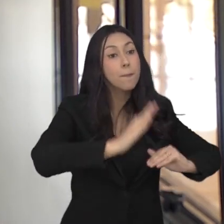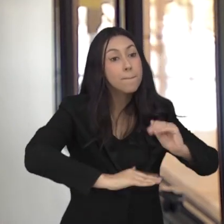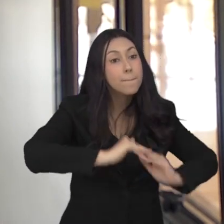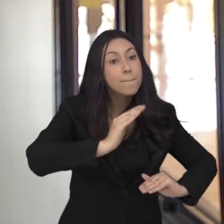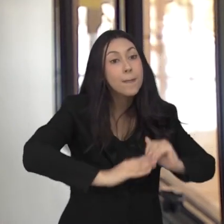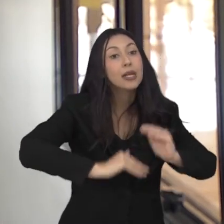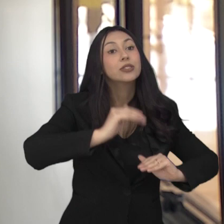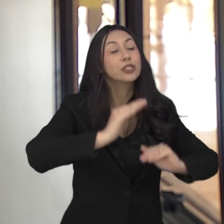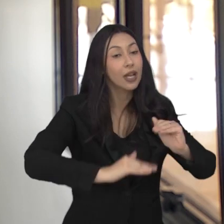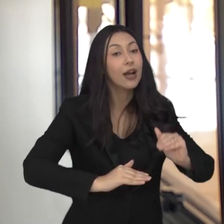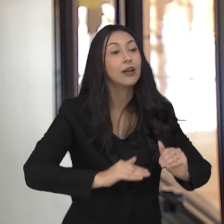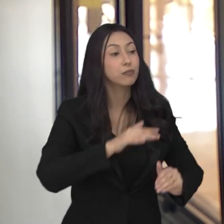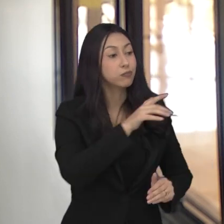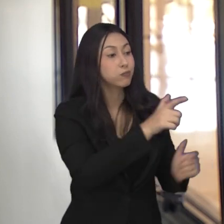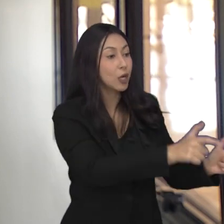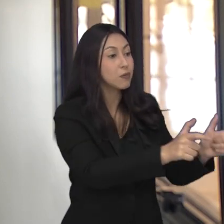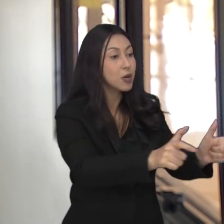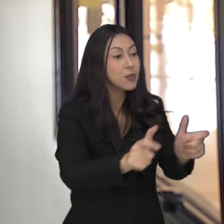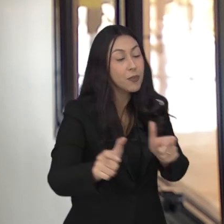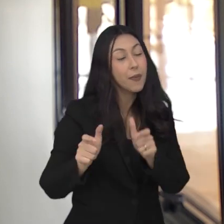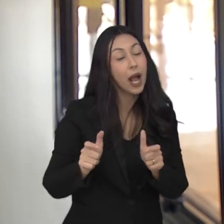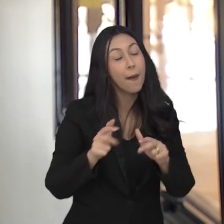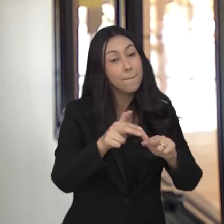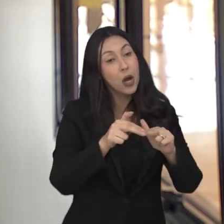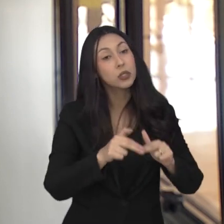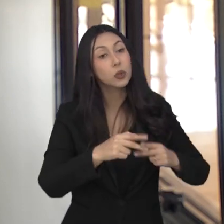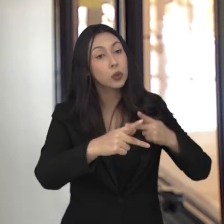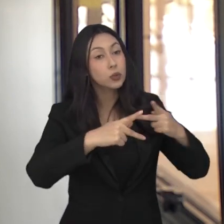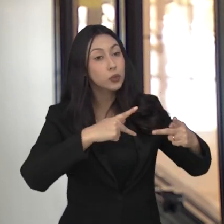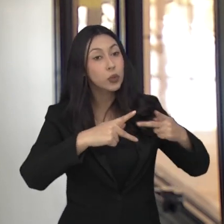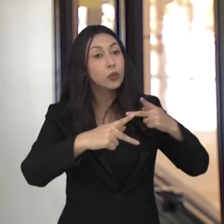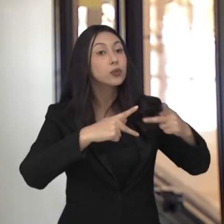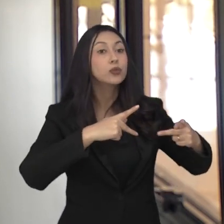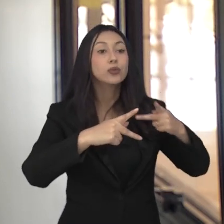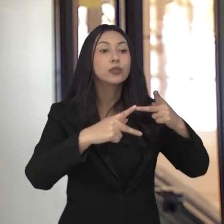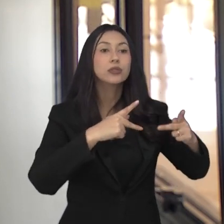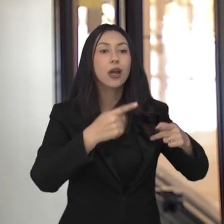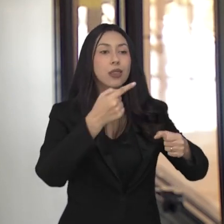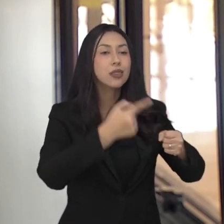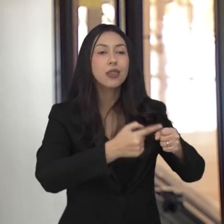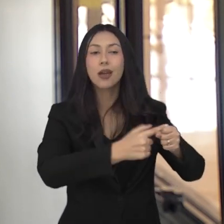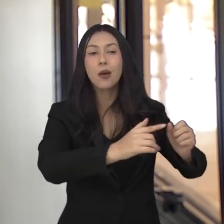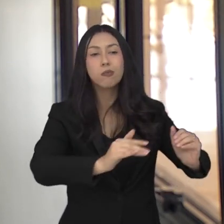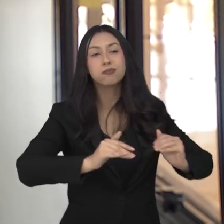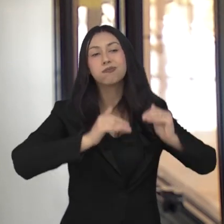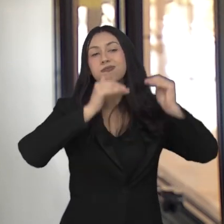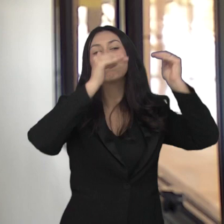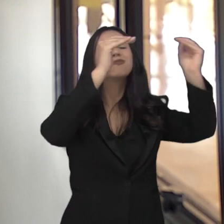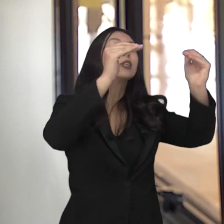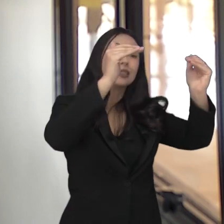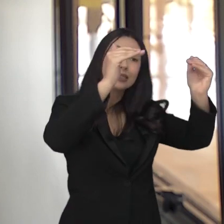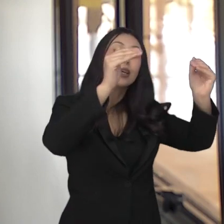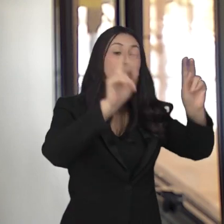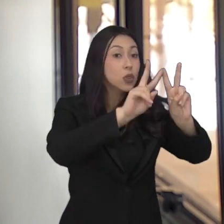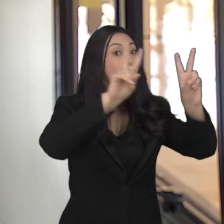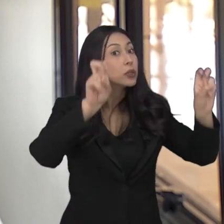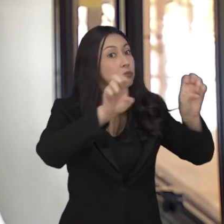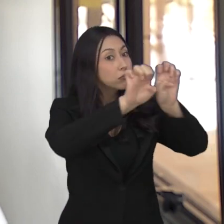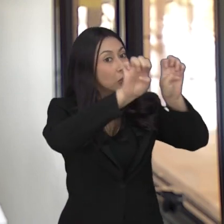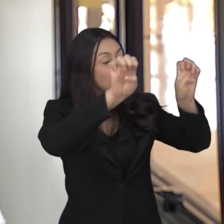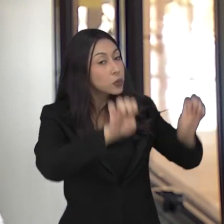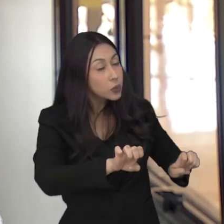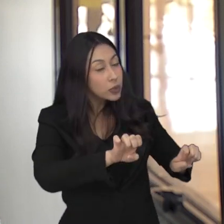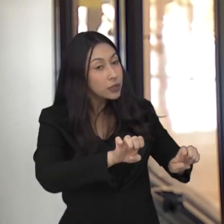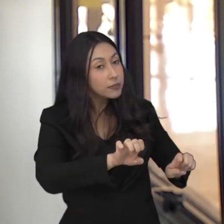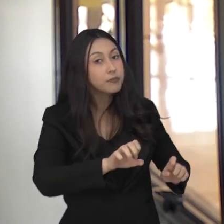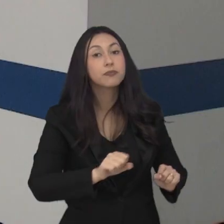cidade a praticar suas modalidades nesses equipamentos. Então, São José, sem dúvida alguma, é uma das maiores cidades no Brasil, né, em termos